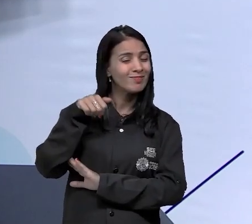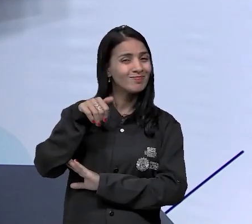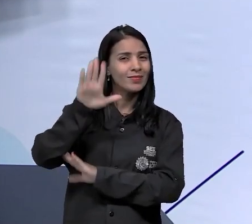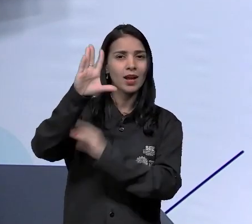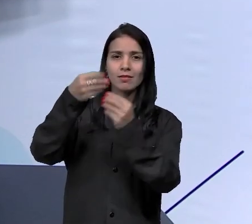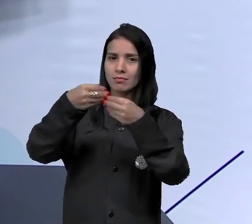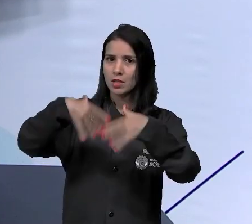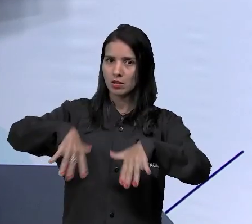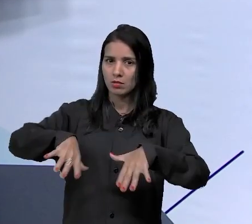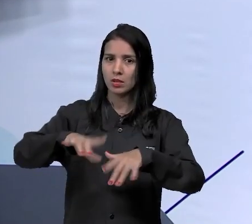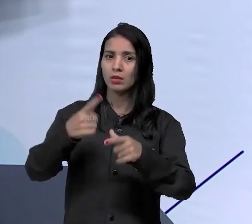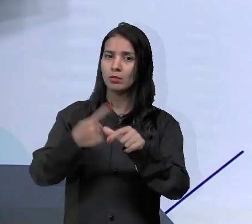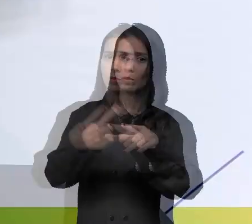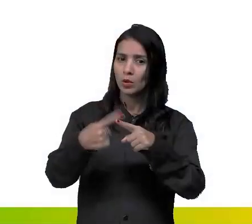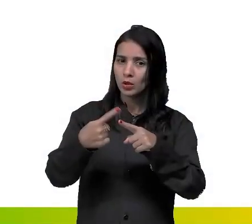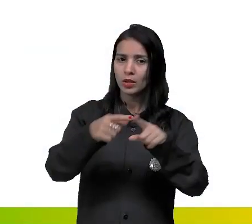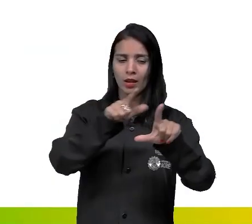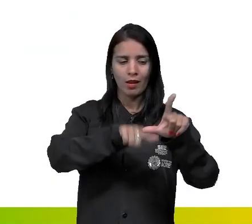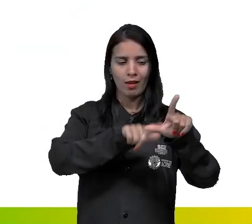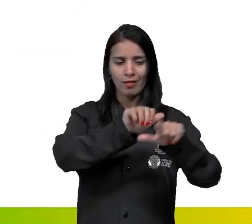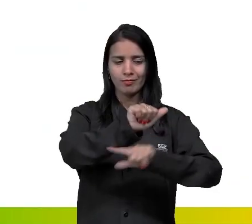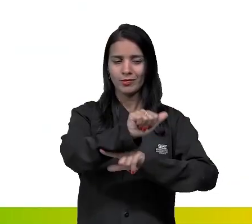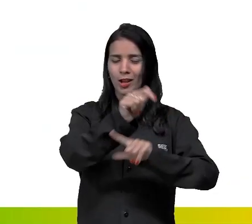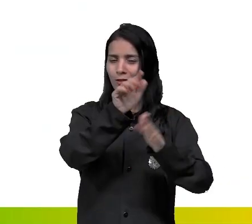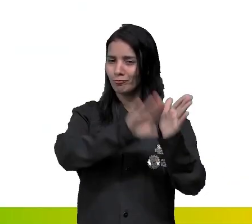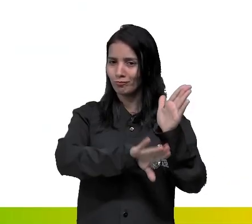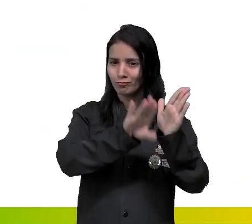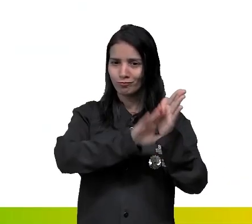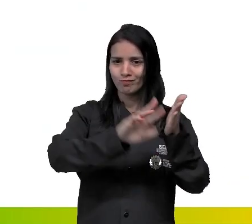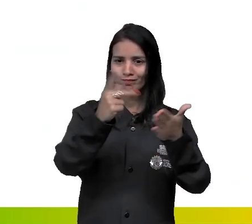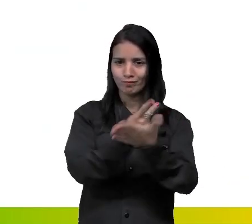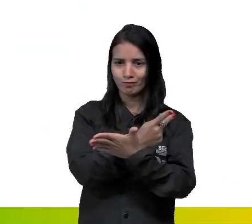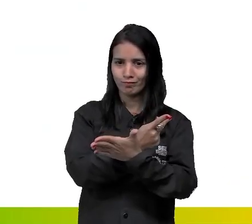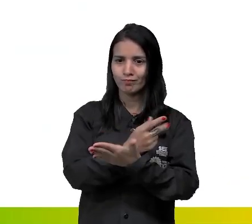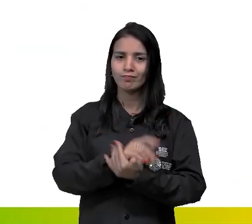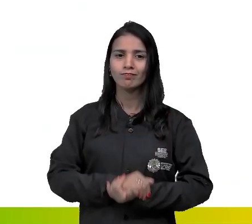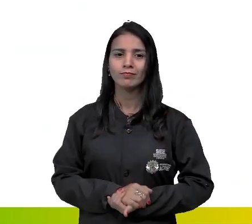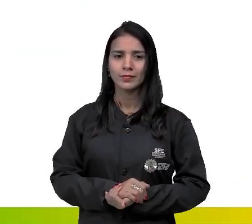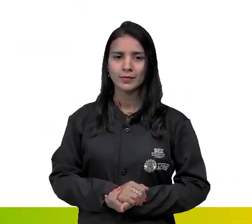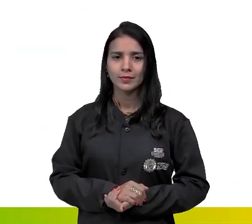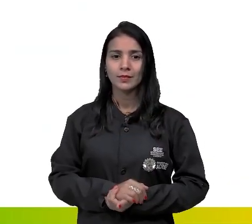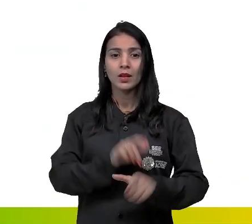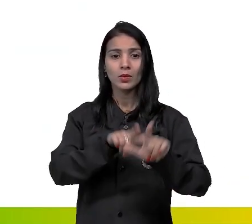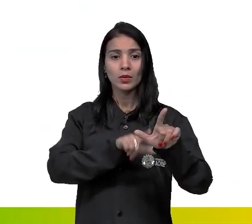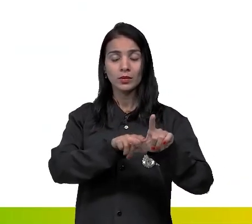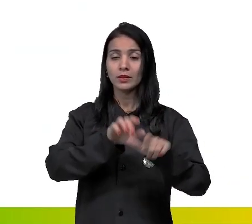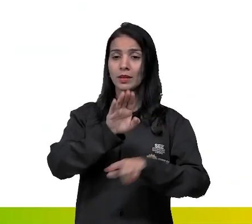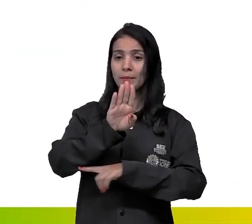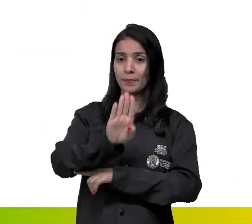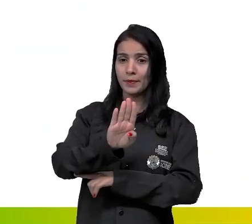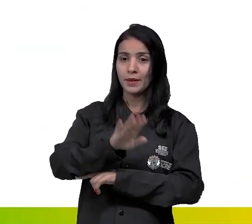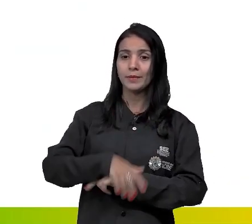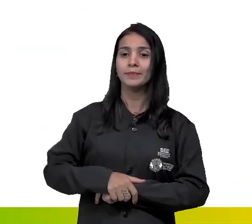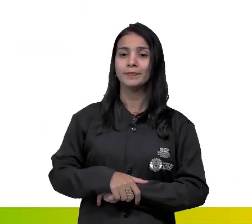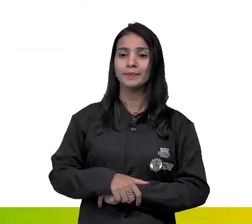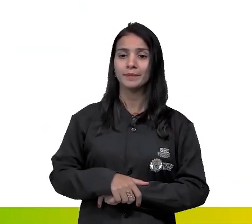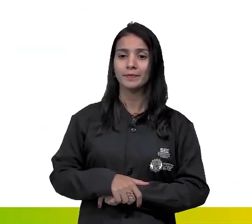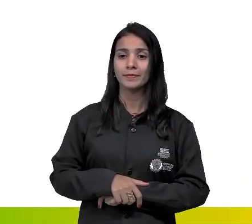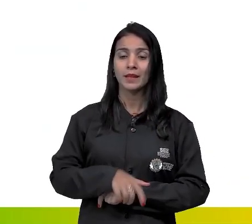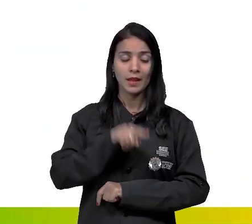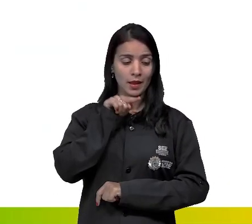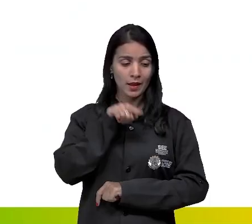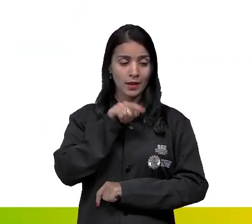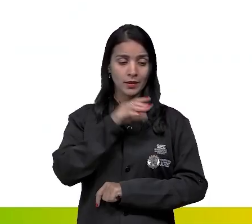opção correta. Vamos para a letra B. No Cerrado, que abriga muitas espécies de árvores sob risco de